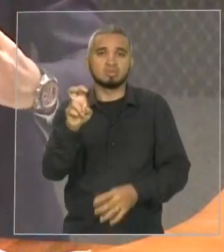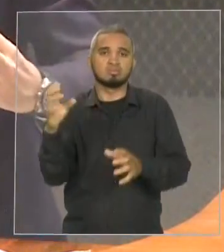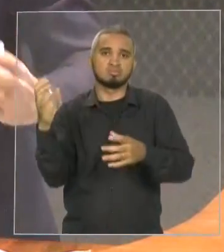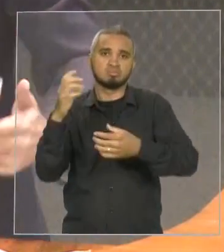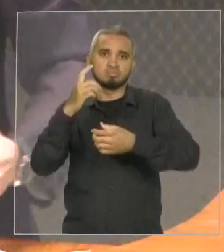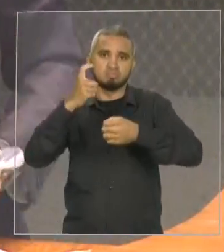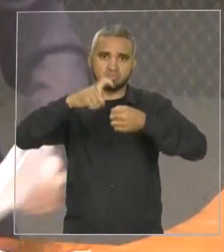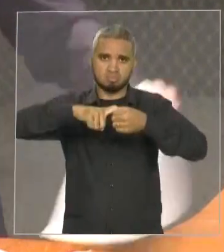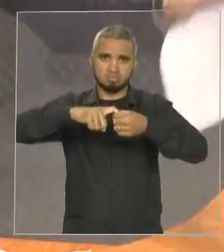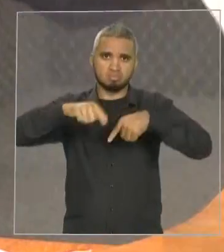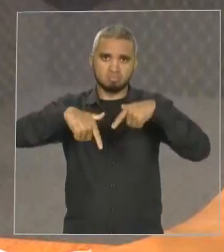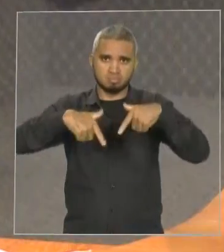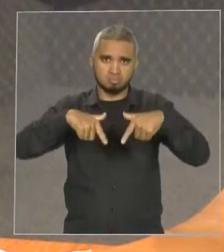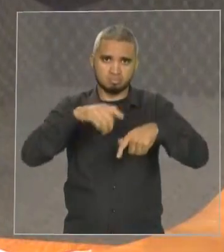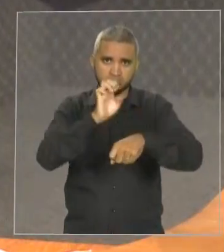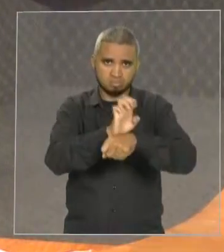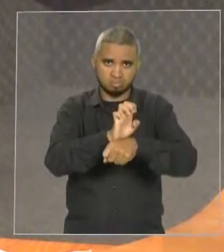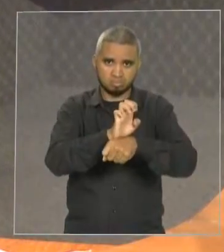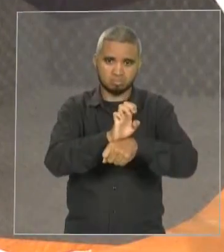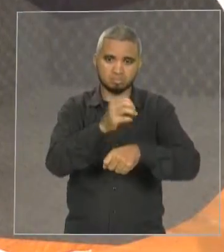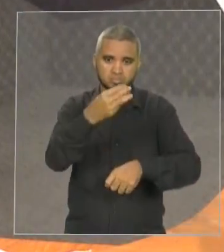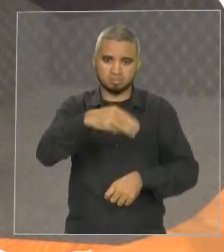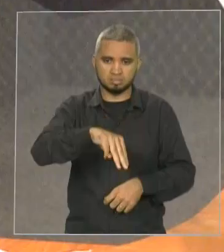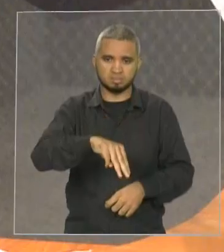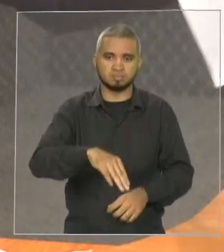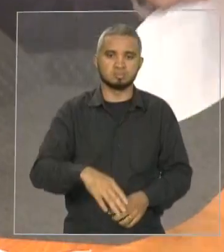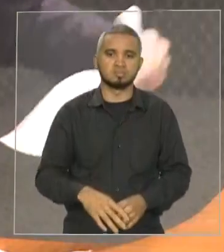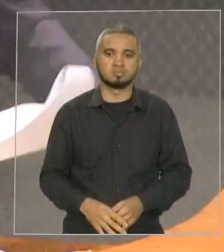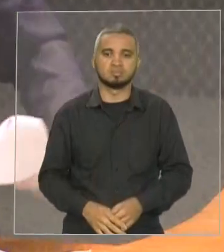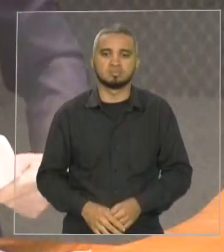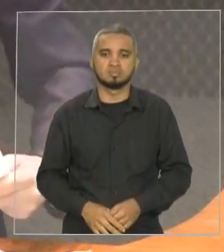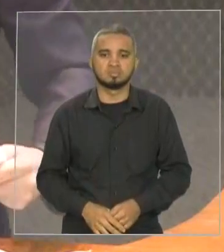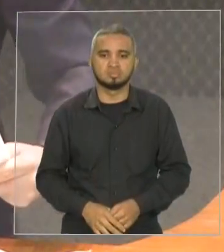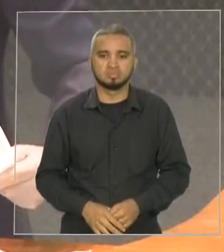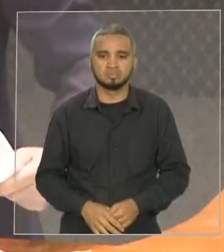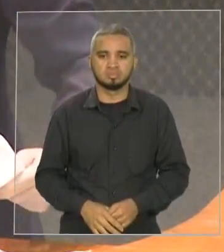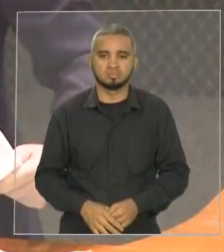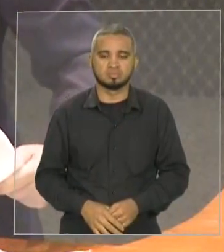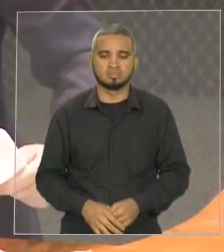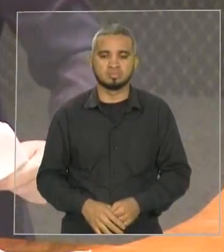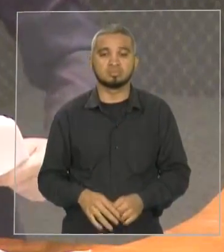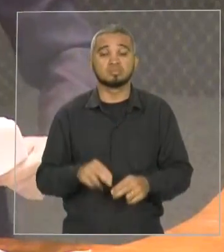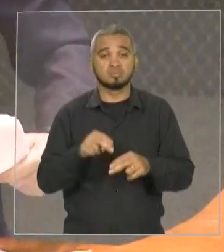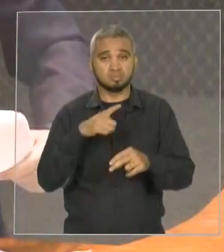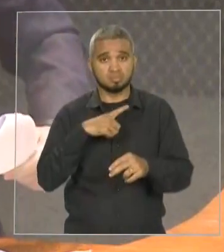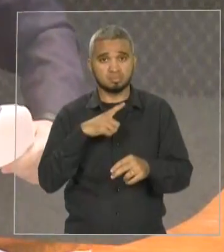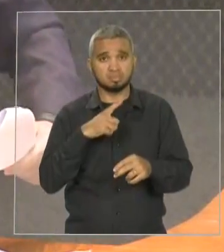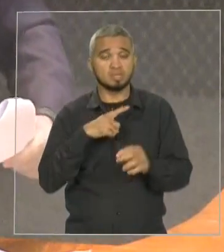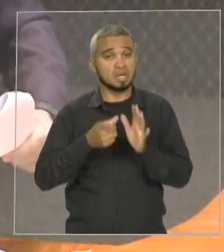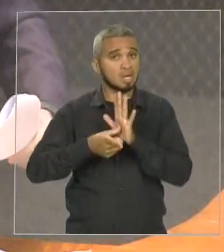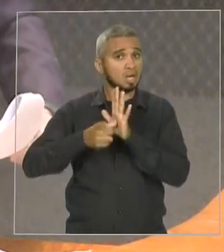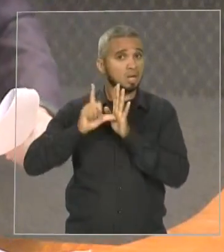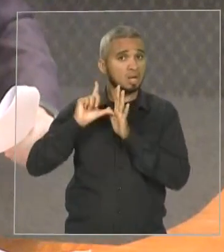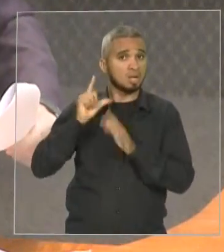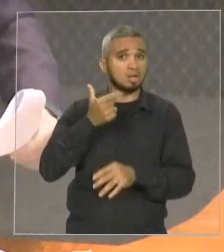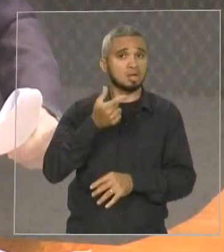de Contas, poderiam causar irregularidades essas que, por